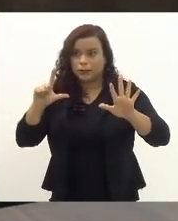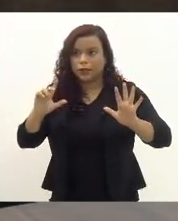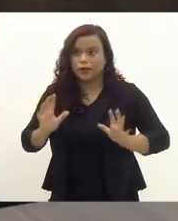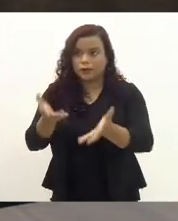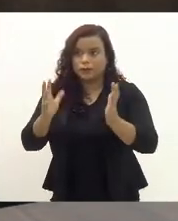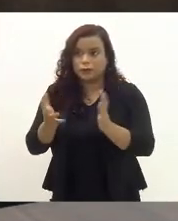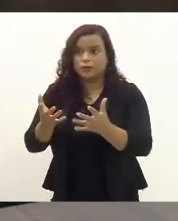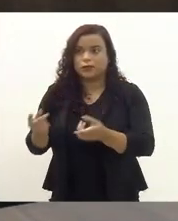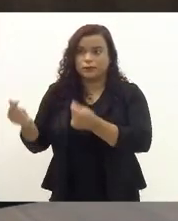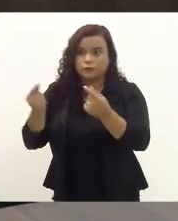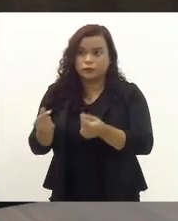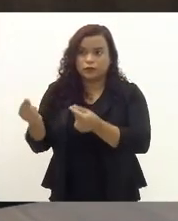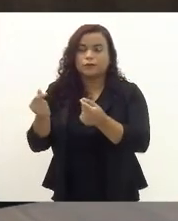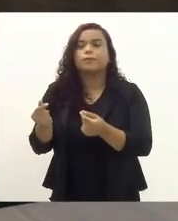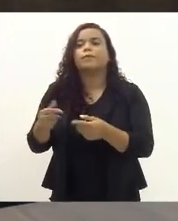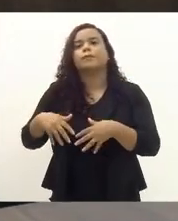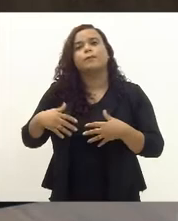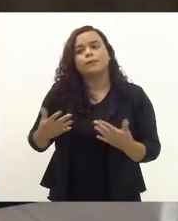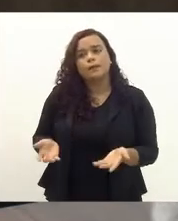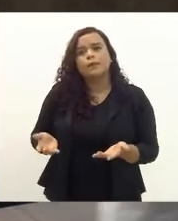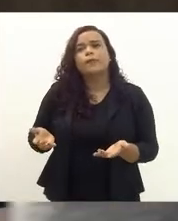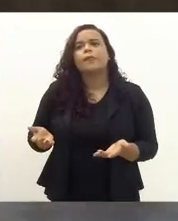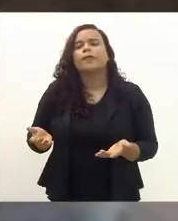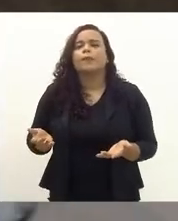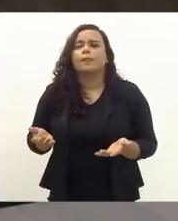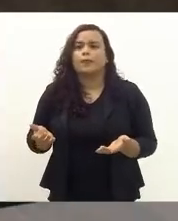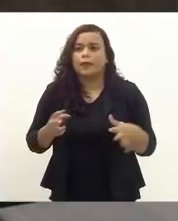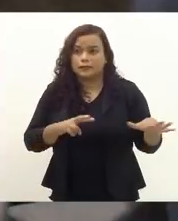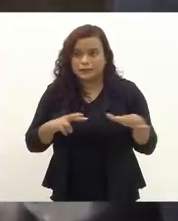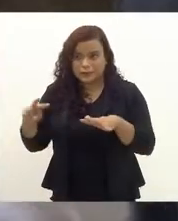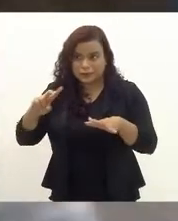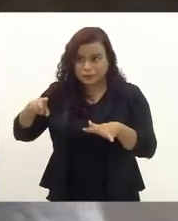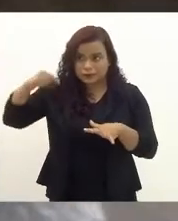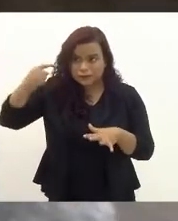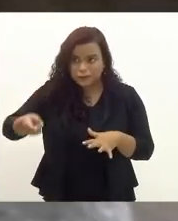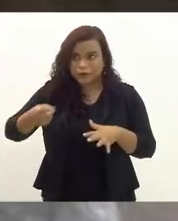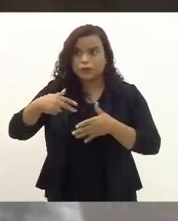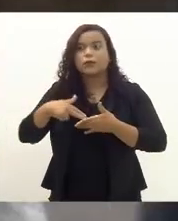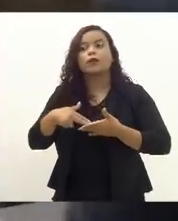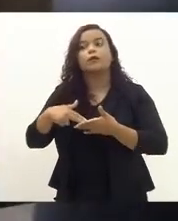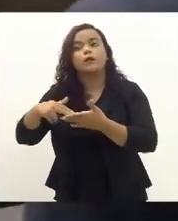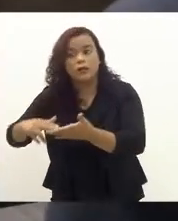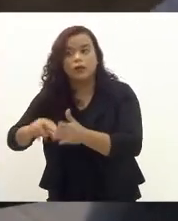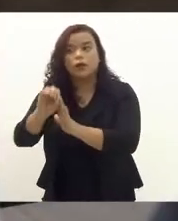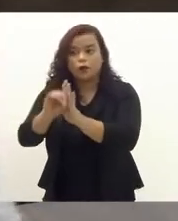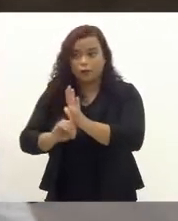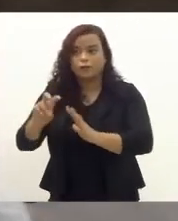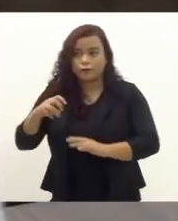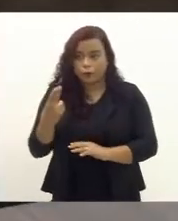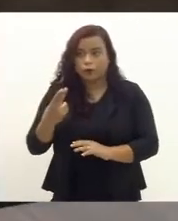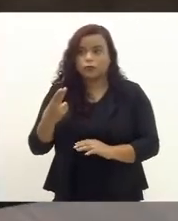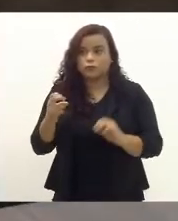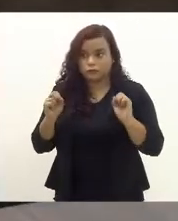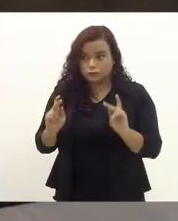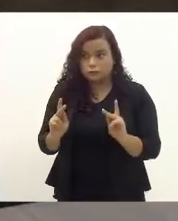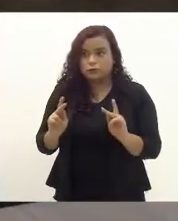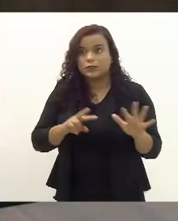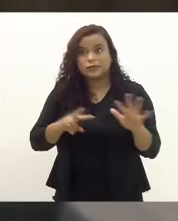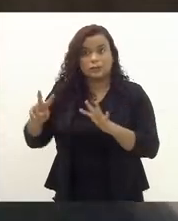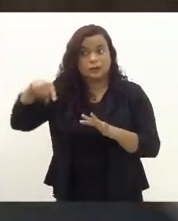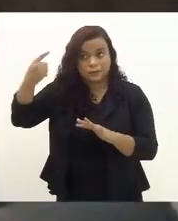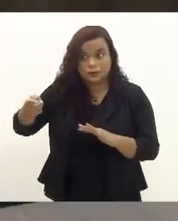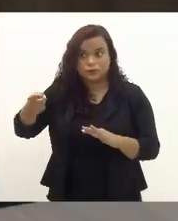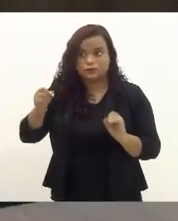incentivo fiscal assim posto na semana que vem já encaminhou o Ofício a vossa excelência só